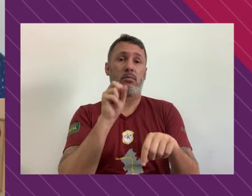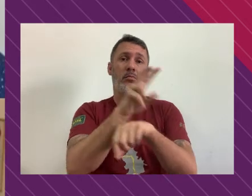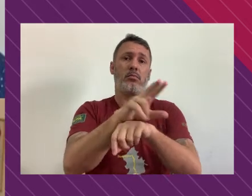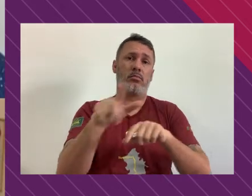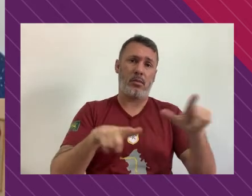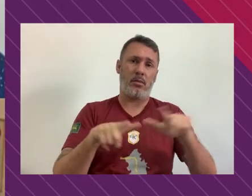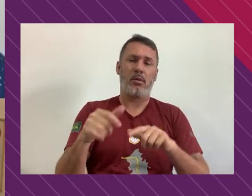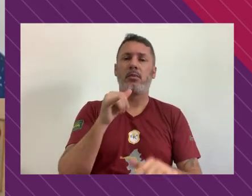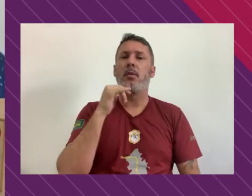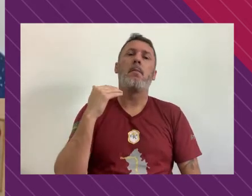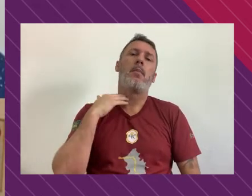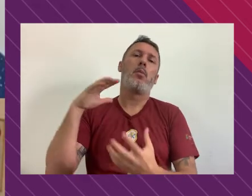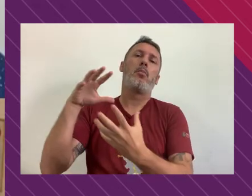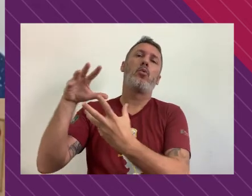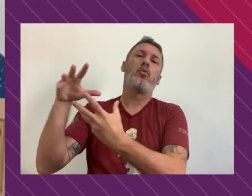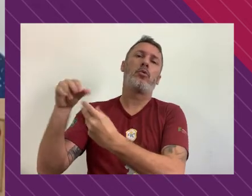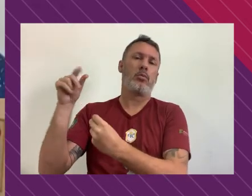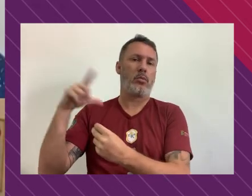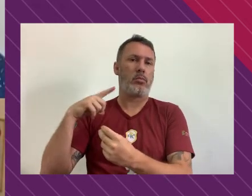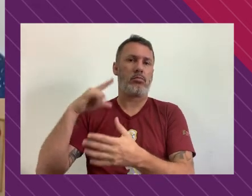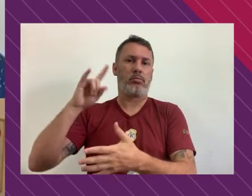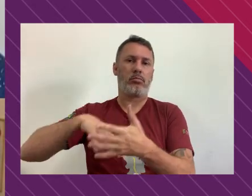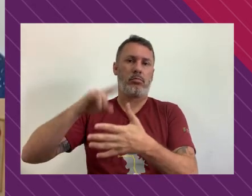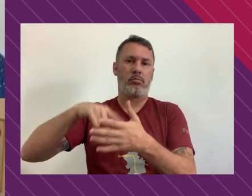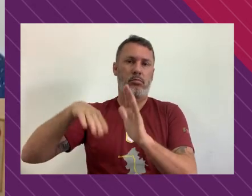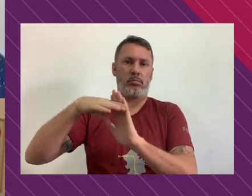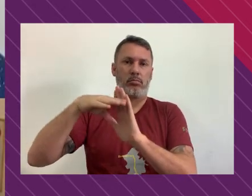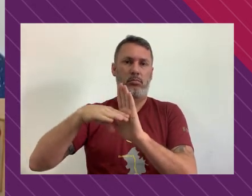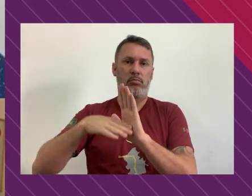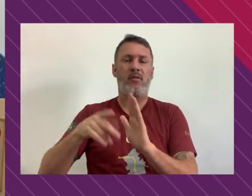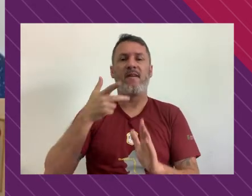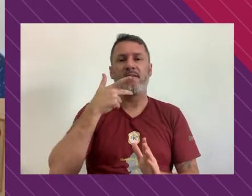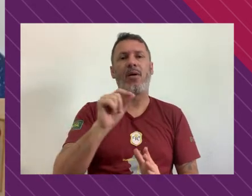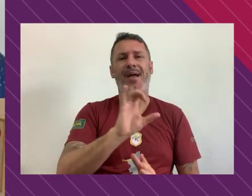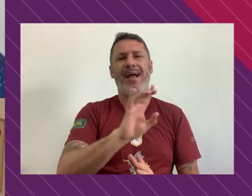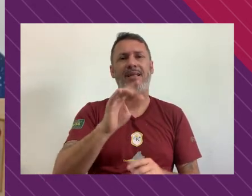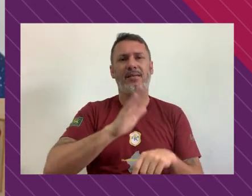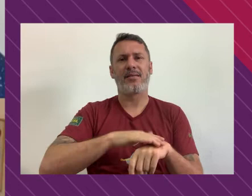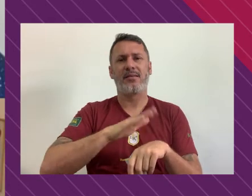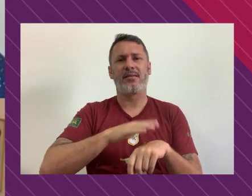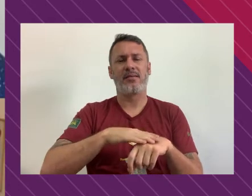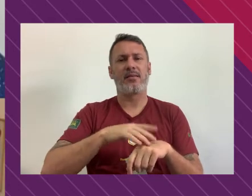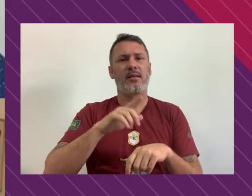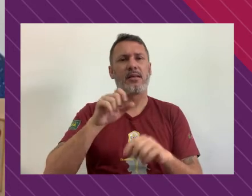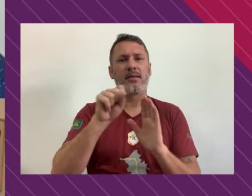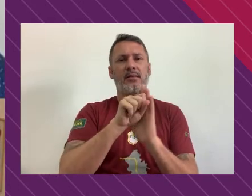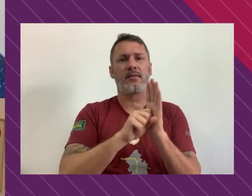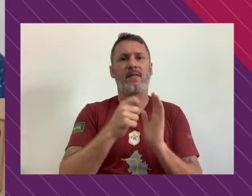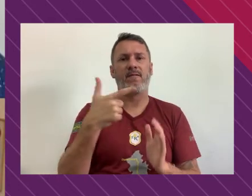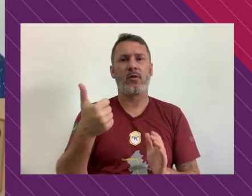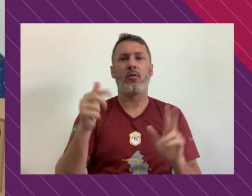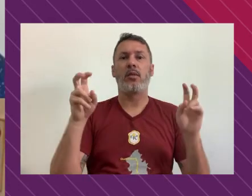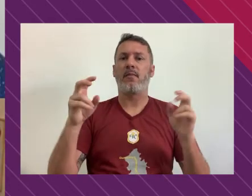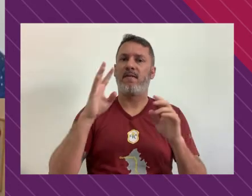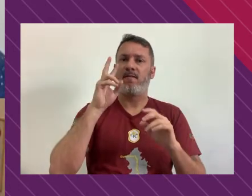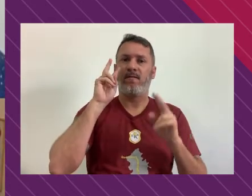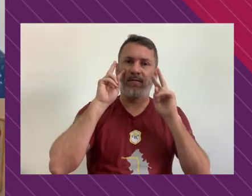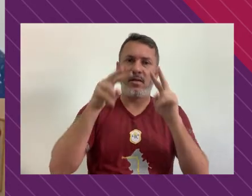sentou na bancada do Jornal Nacional. É a Maju Coutinho. Ela abre caminho para as outras. As que virão depois,